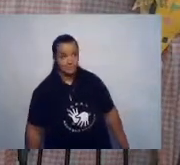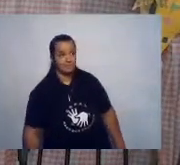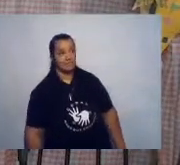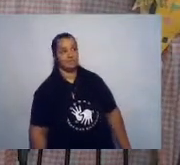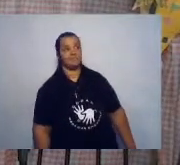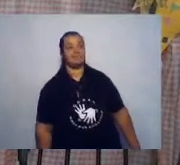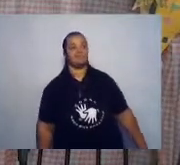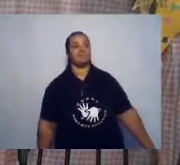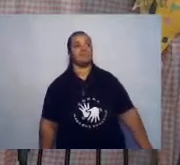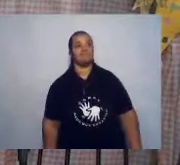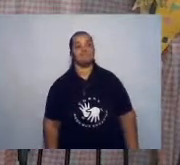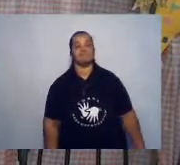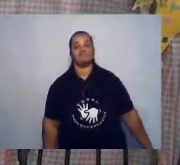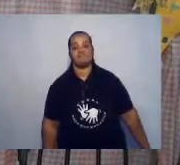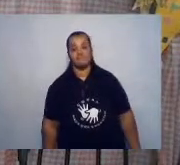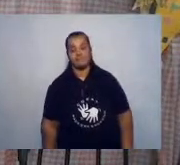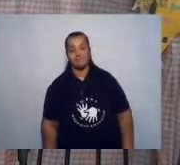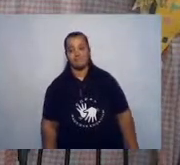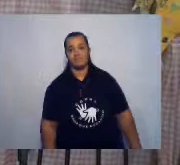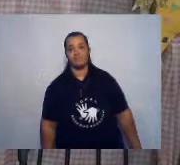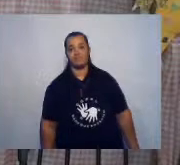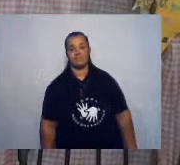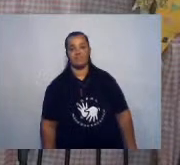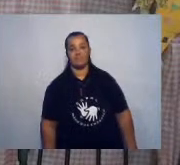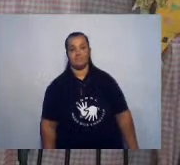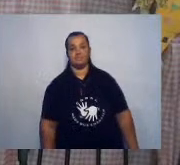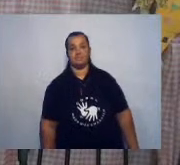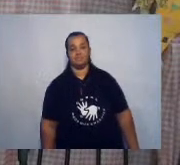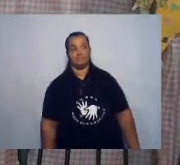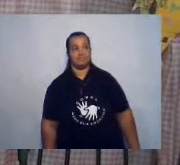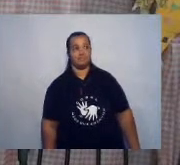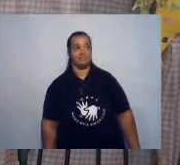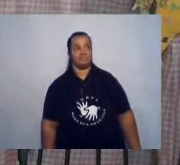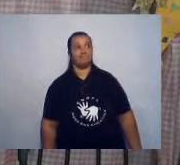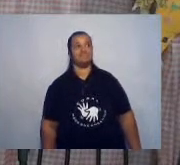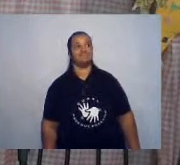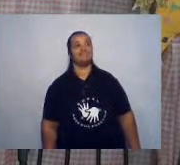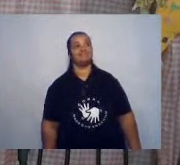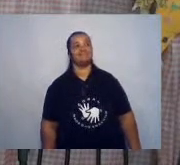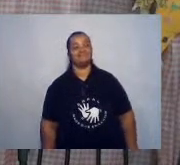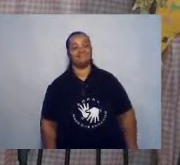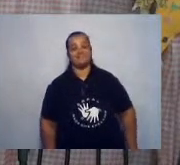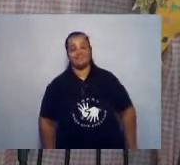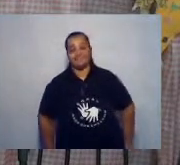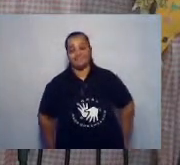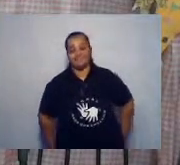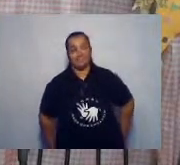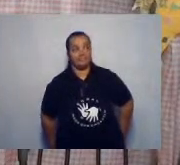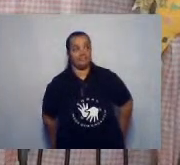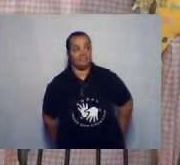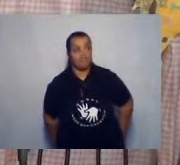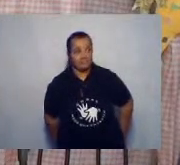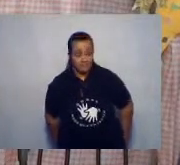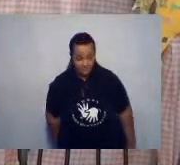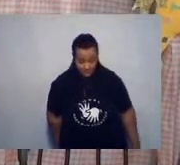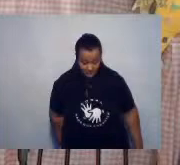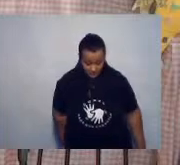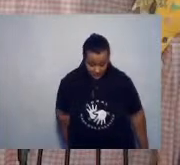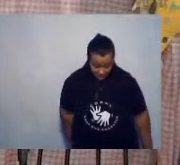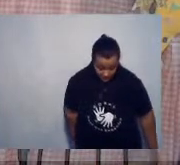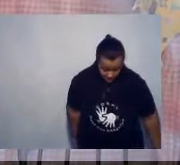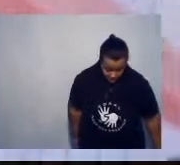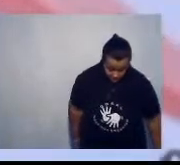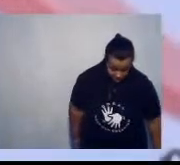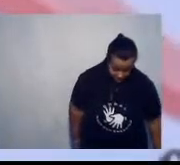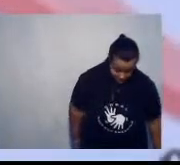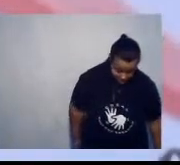Aê! Até que saiu, Rafael. Saiu, opa. Nós estamos um pouquinho enferrujados só. Vocês estão de parabéns. É, vocês também. Pessoal, nós vamos chegando já à